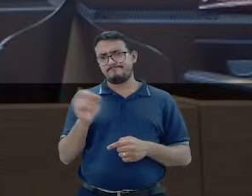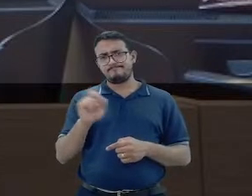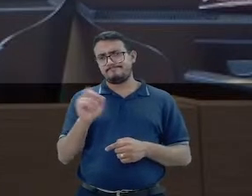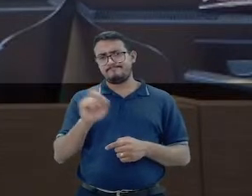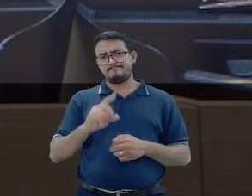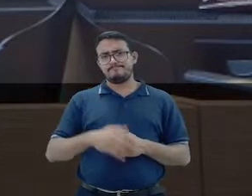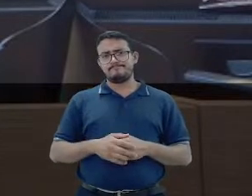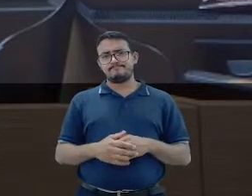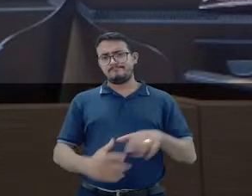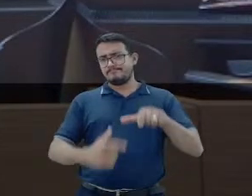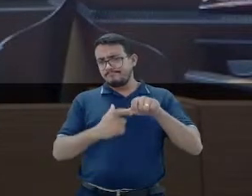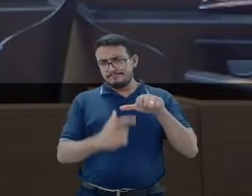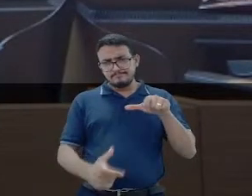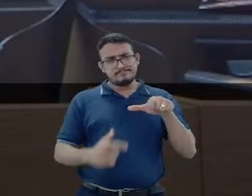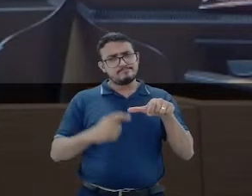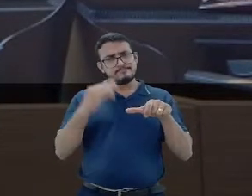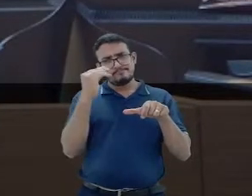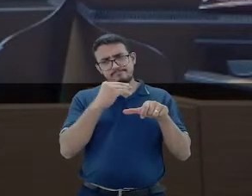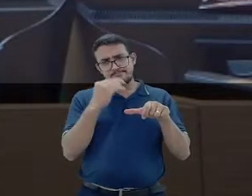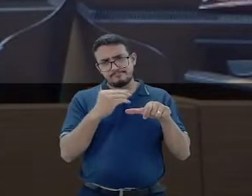Os cartões de ponto registraram